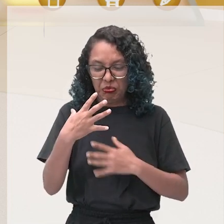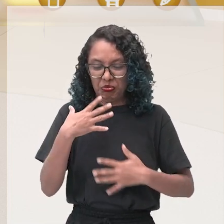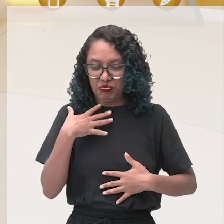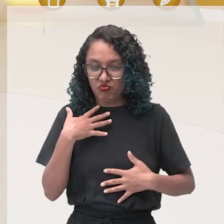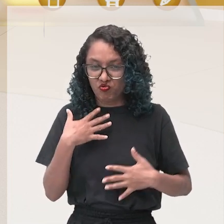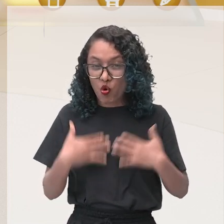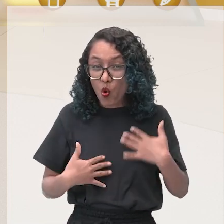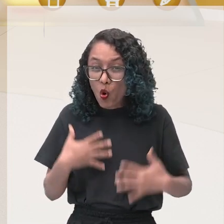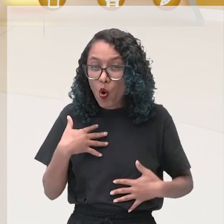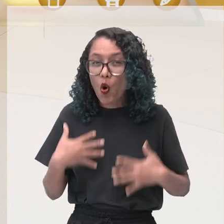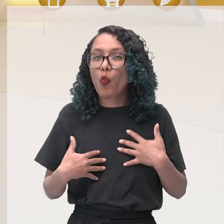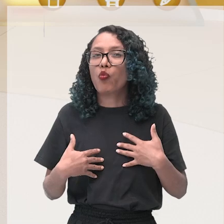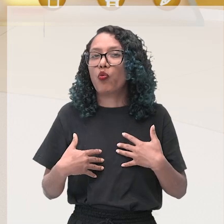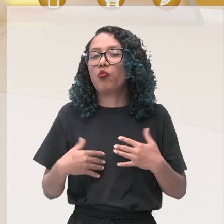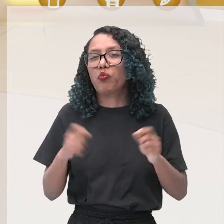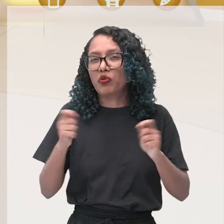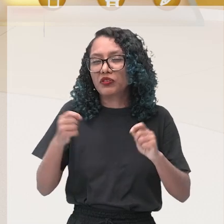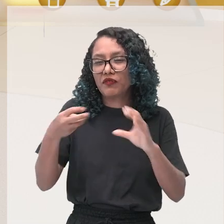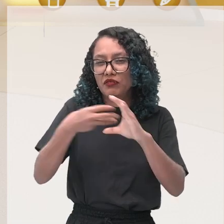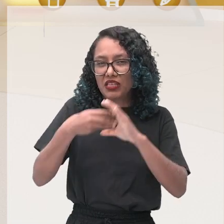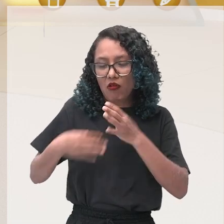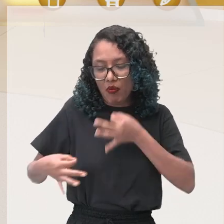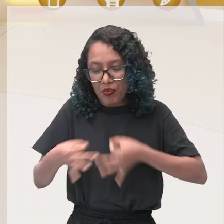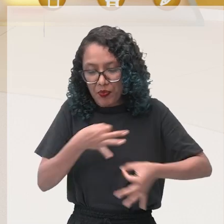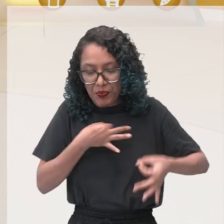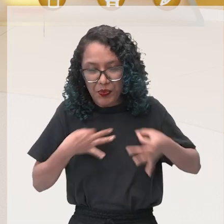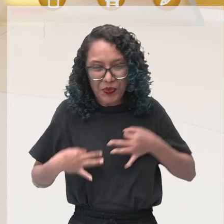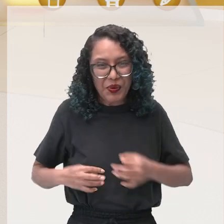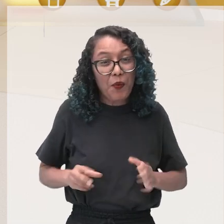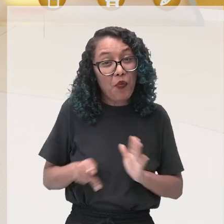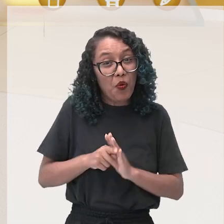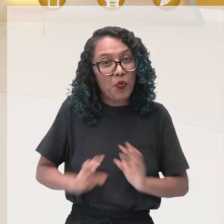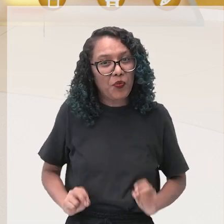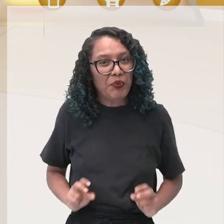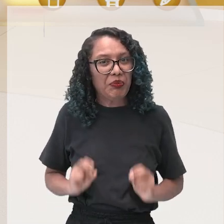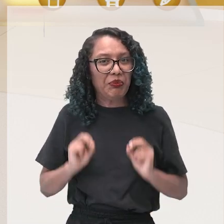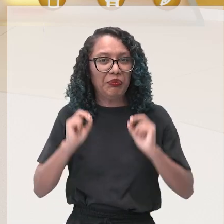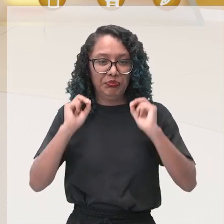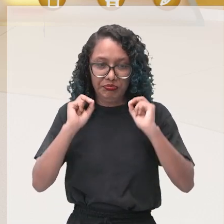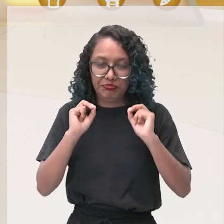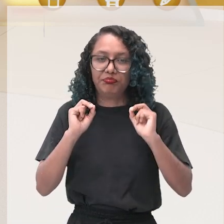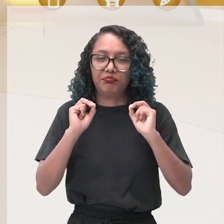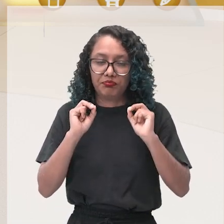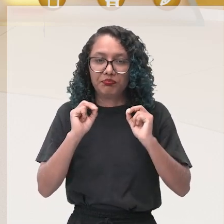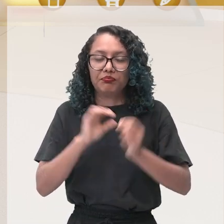células cancerígenas. Então, compreenda,